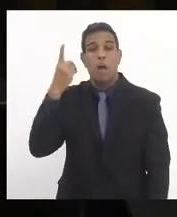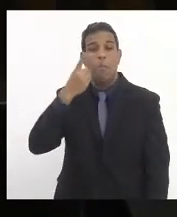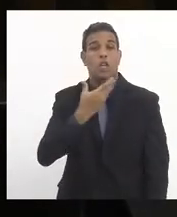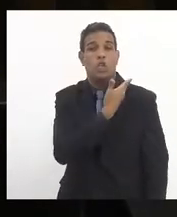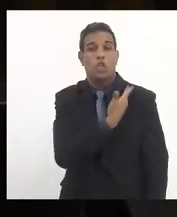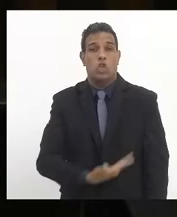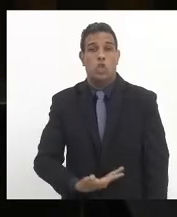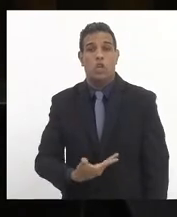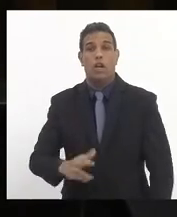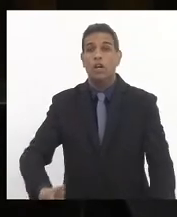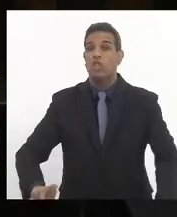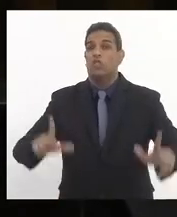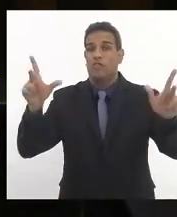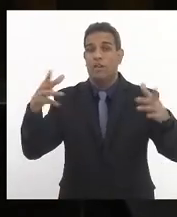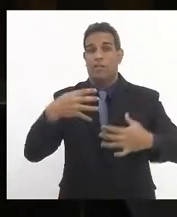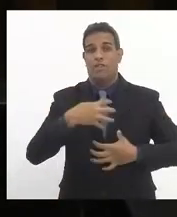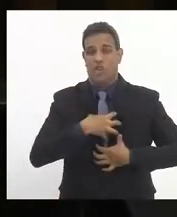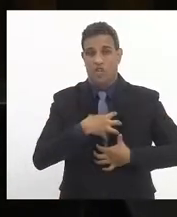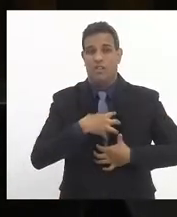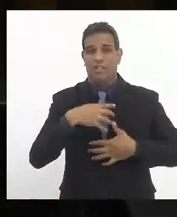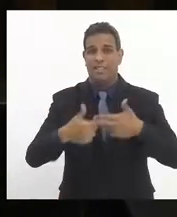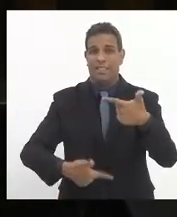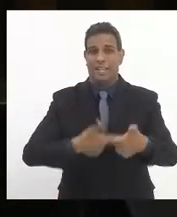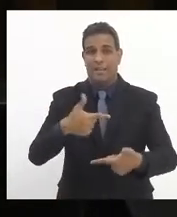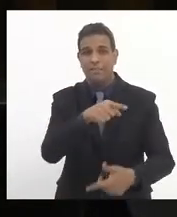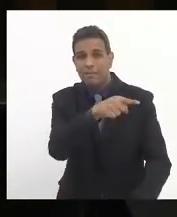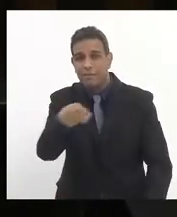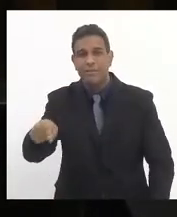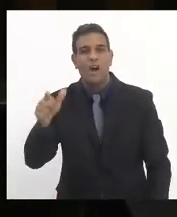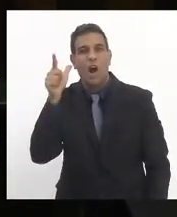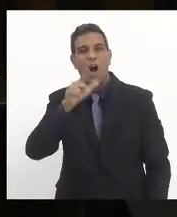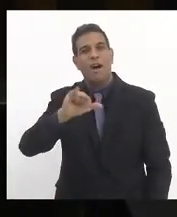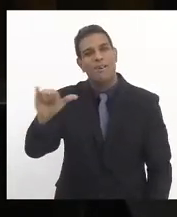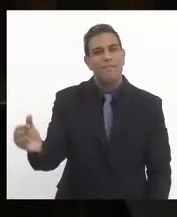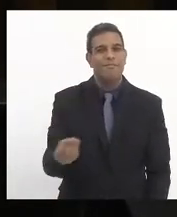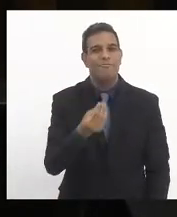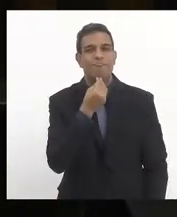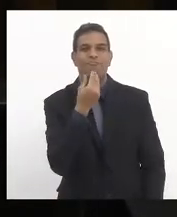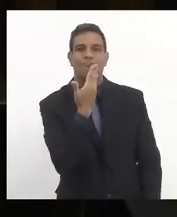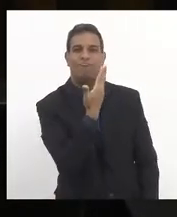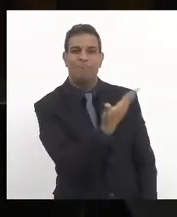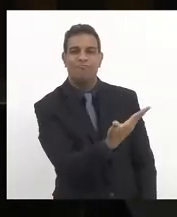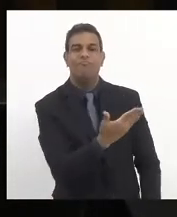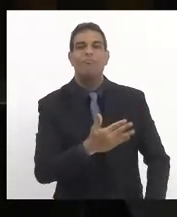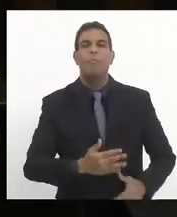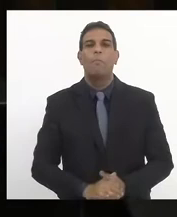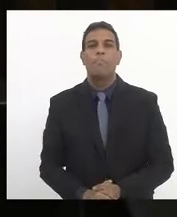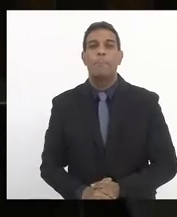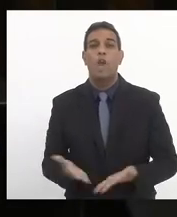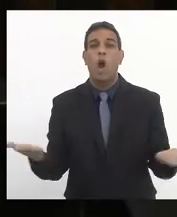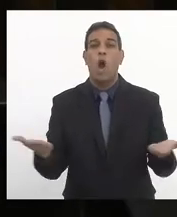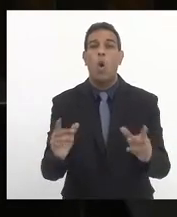É uma diferença muito grande. E para quem teve a honra, deputada Célia Jordão, de ostentar e vestir